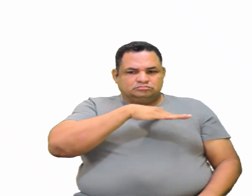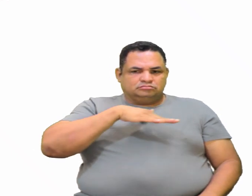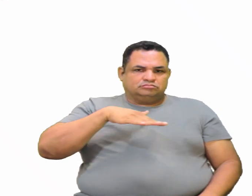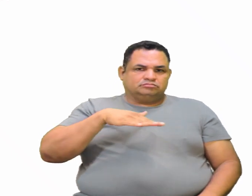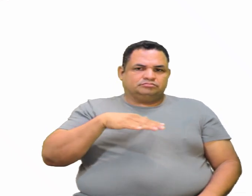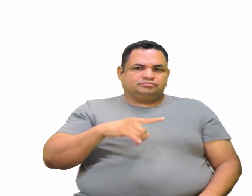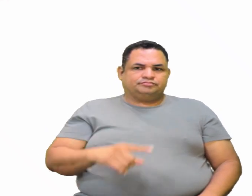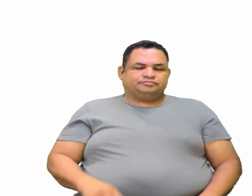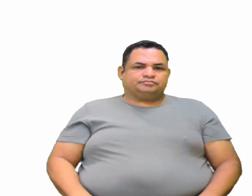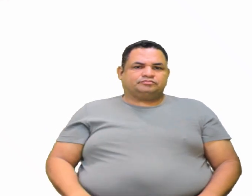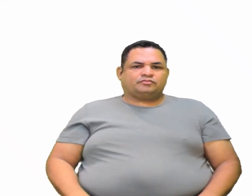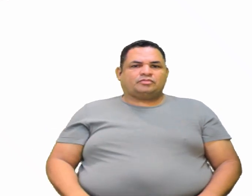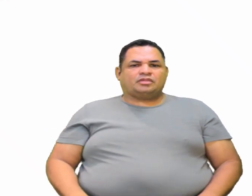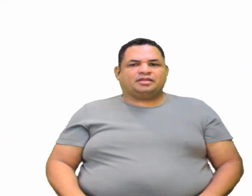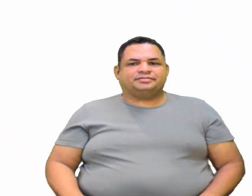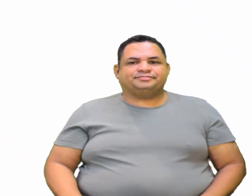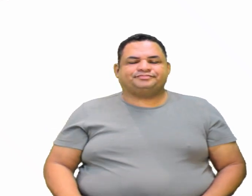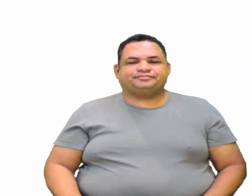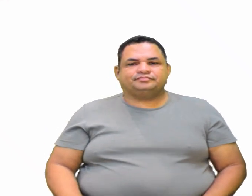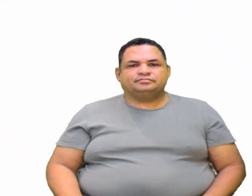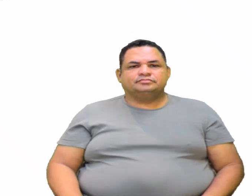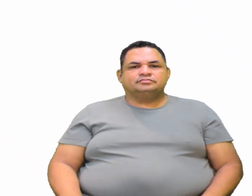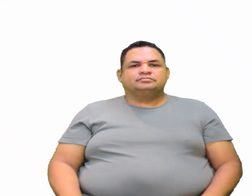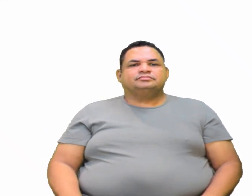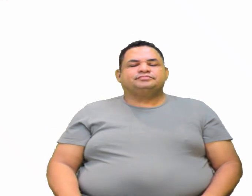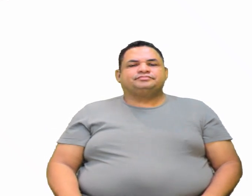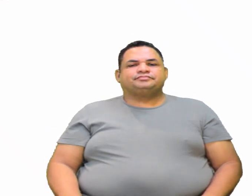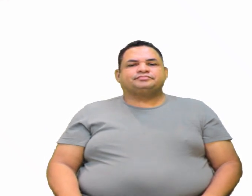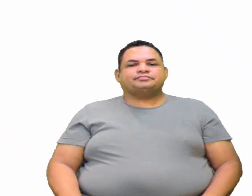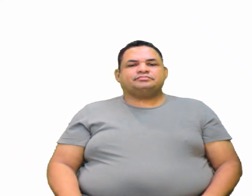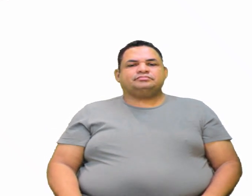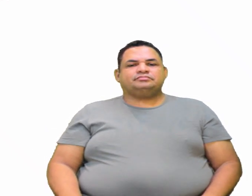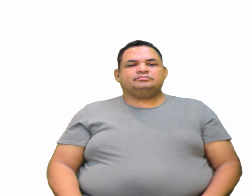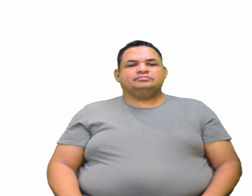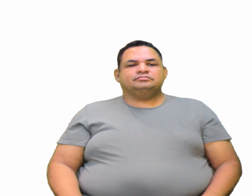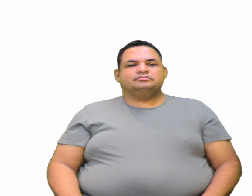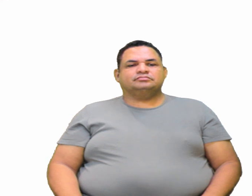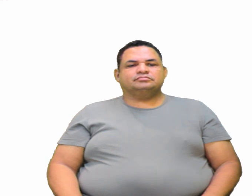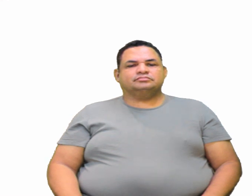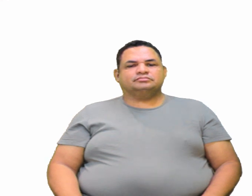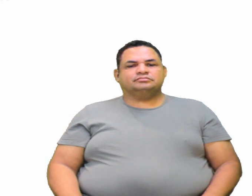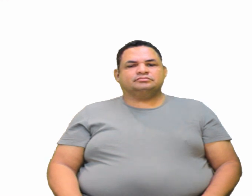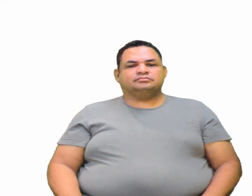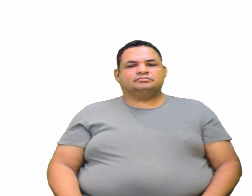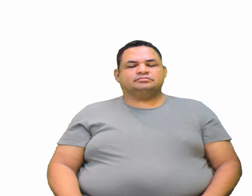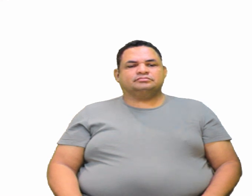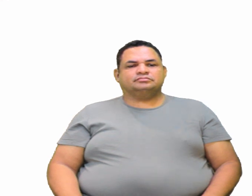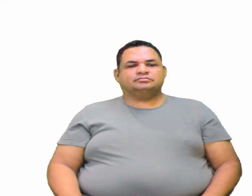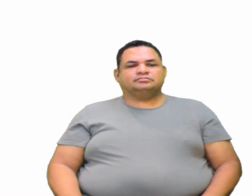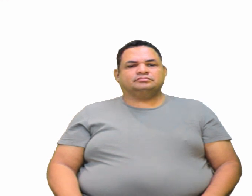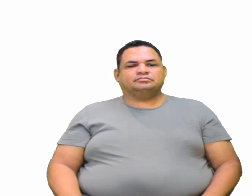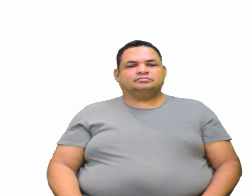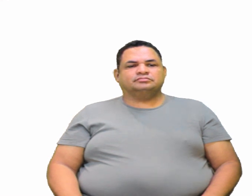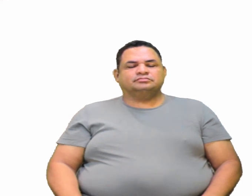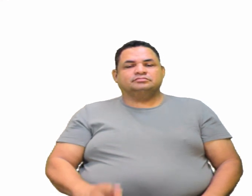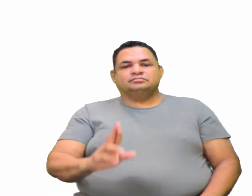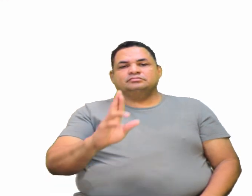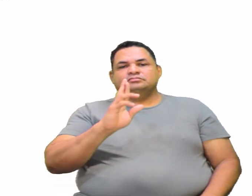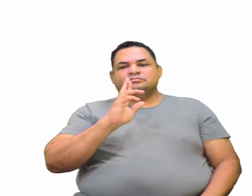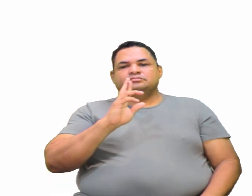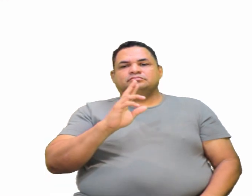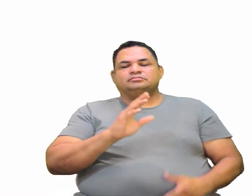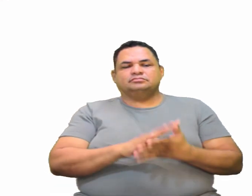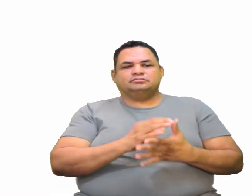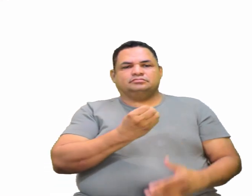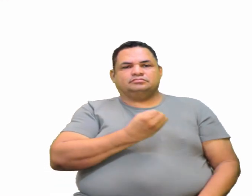muitos deles nós mesmos, seres humanos, provocamos, tá bom? Isso mesmo. Então vamos ver a resposta correta com relação à